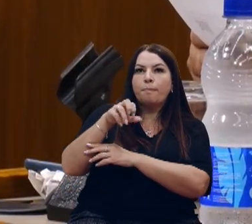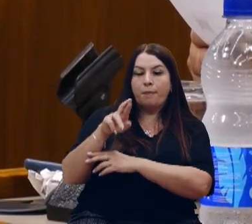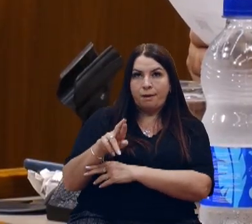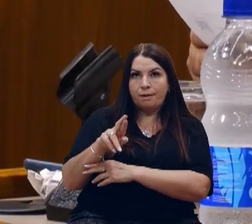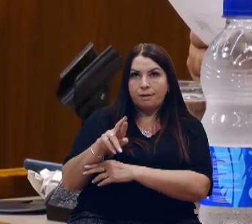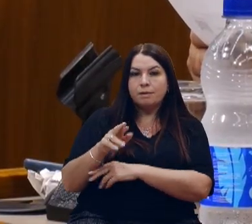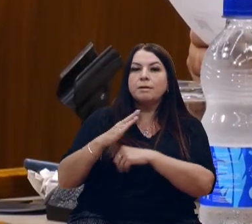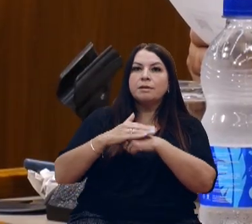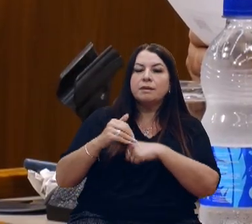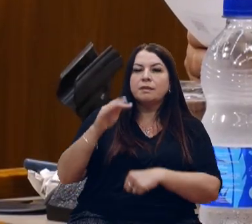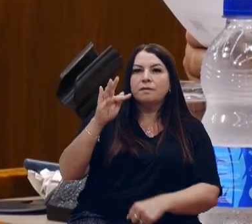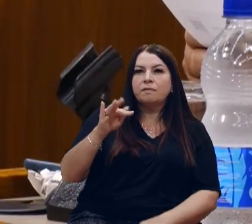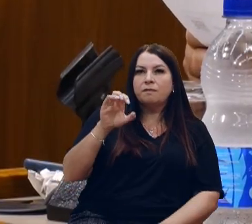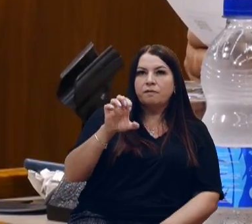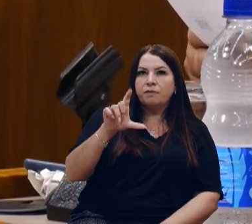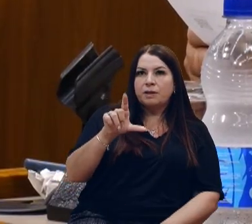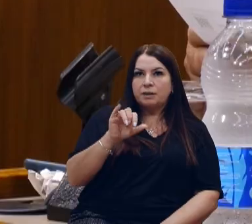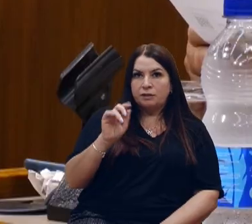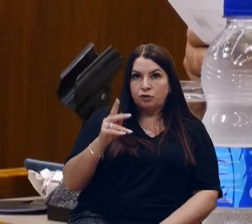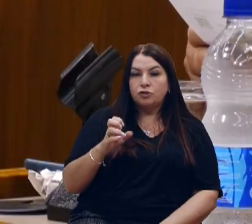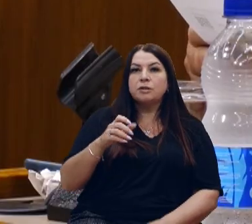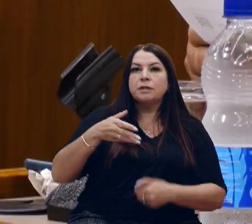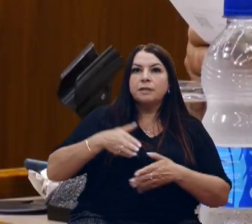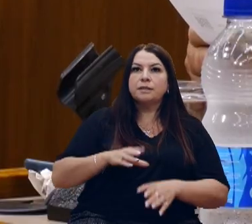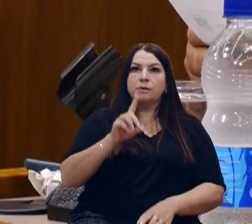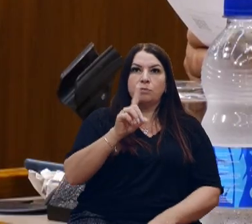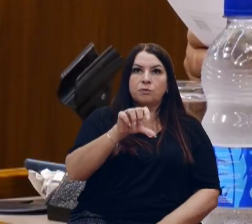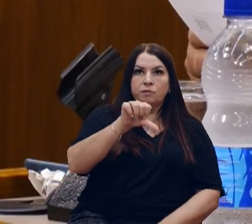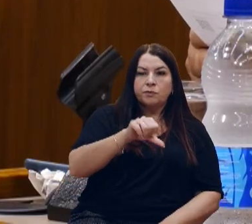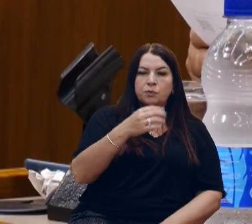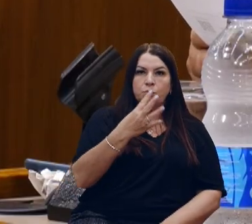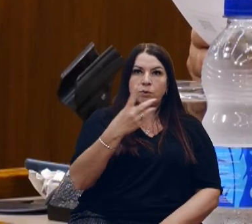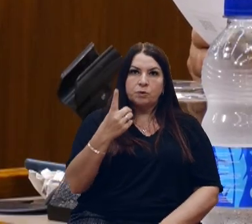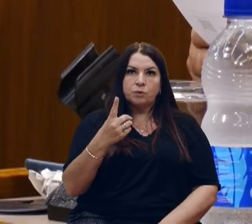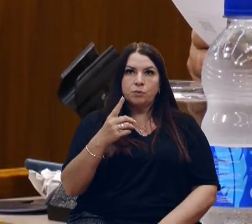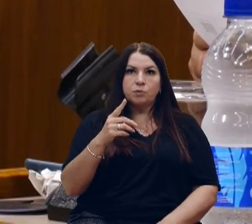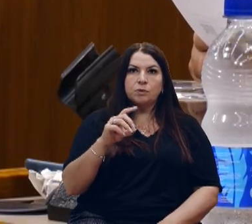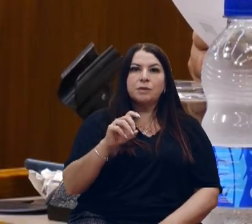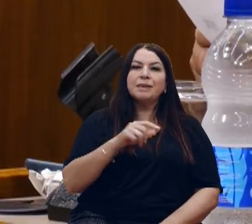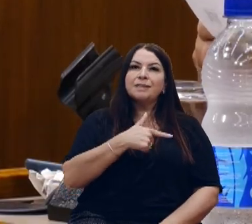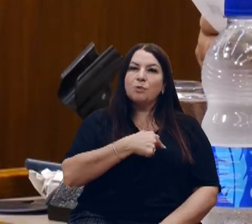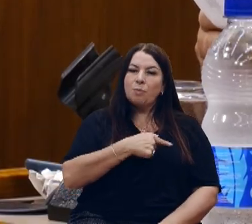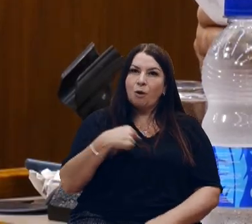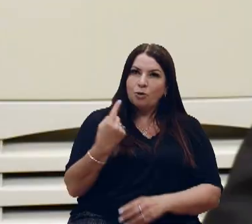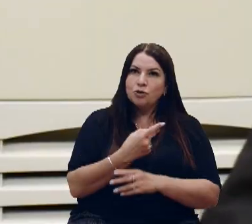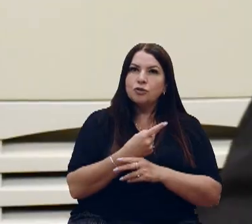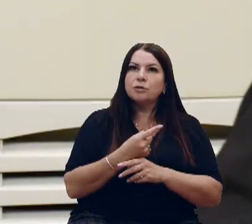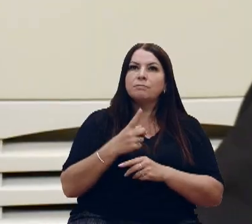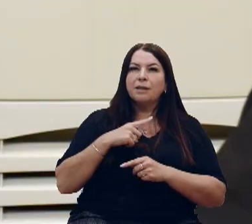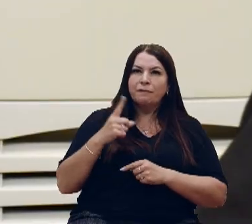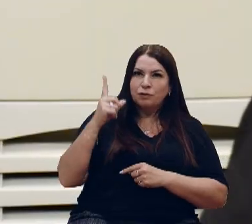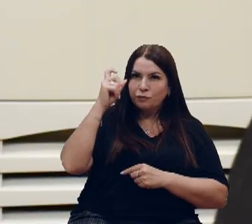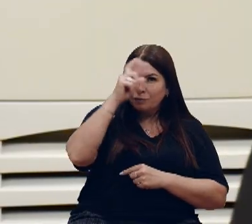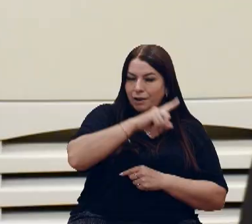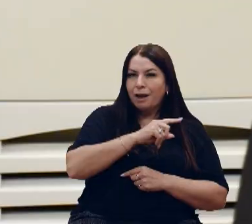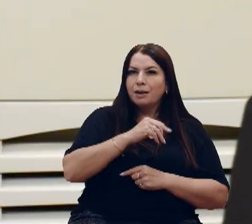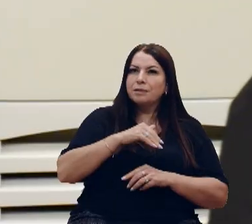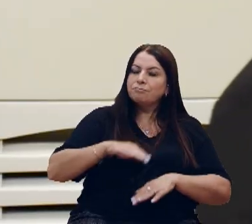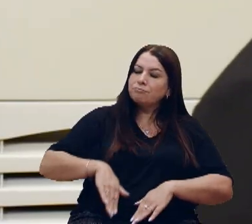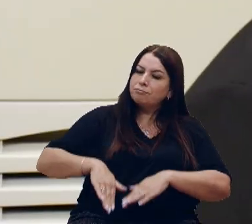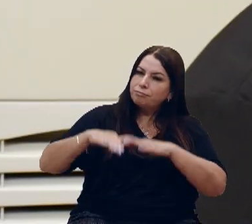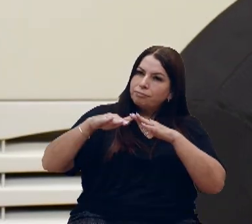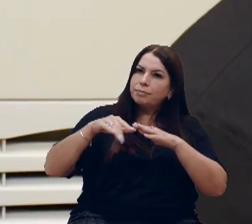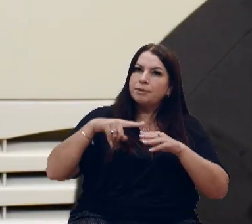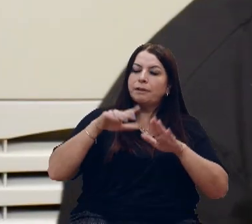Seu Ferriche. Ele nasceu em 1941 em São Borja, superou dificuldades desde a infância e